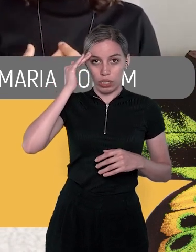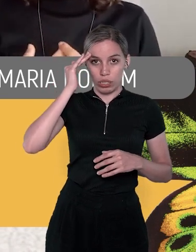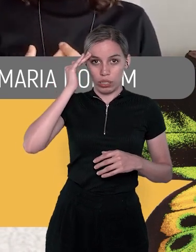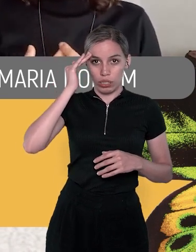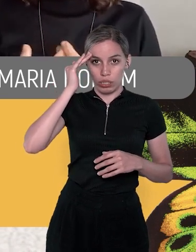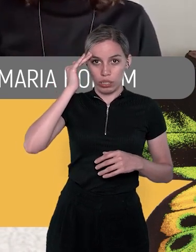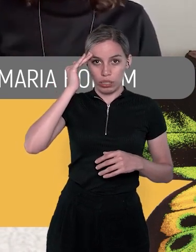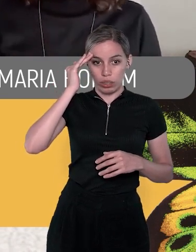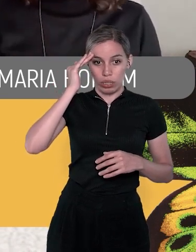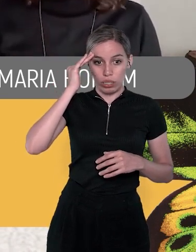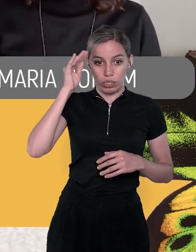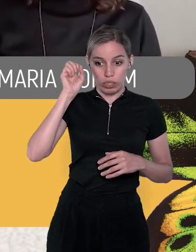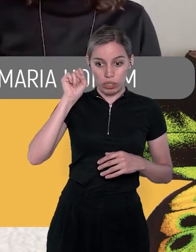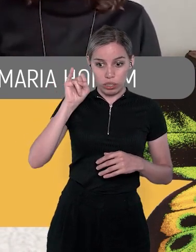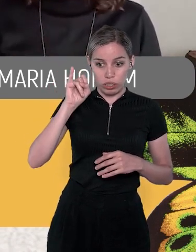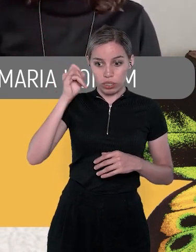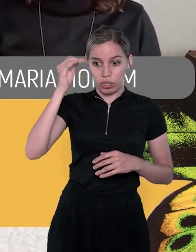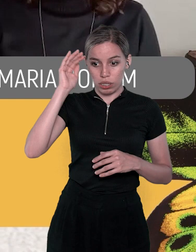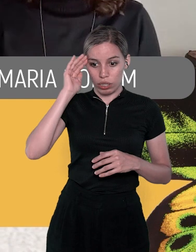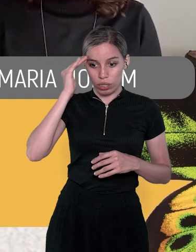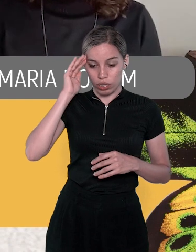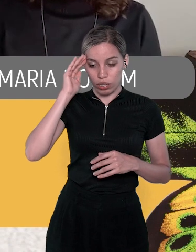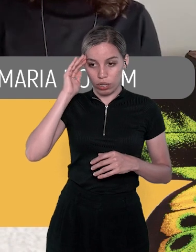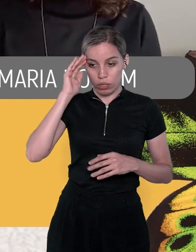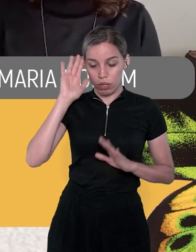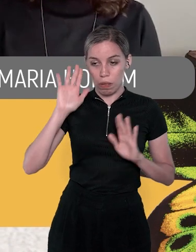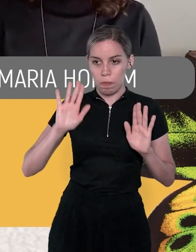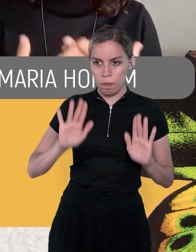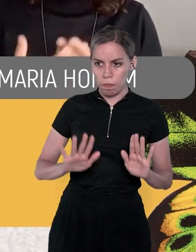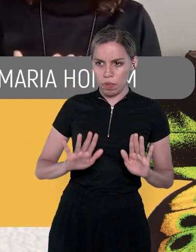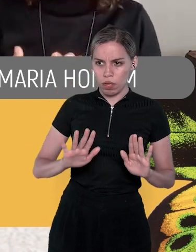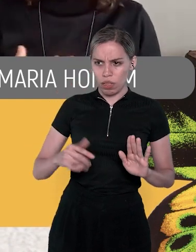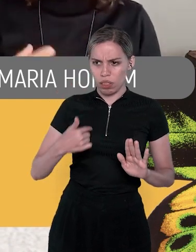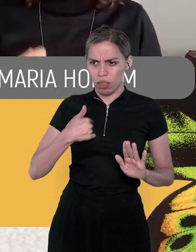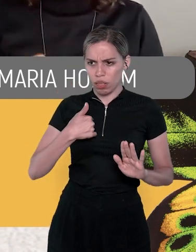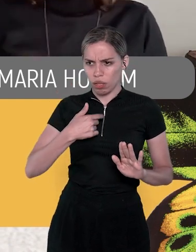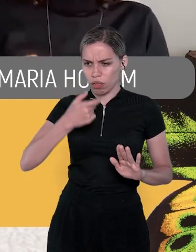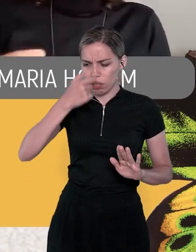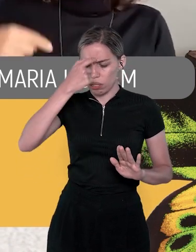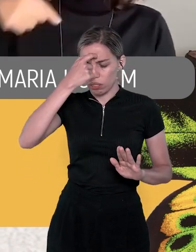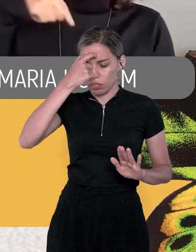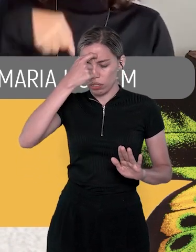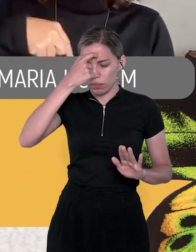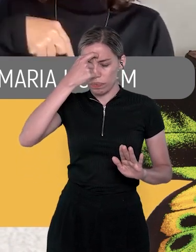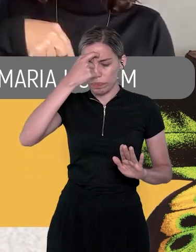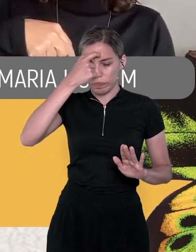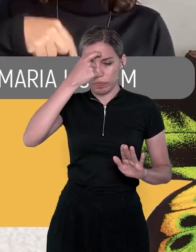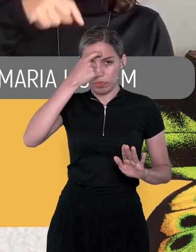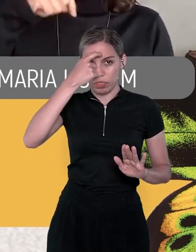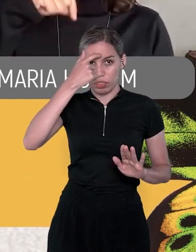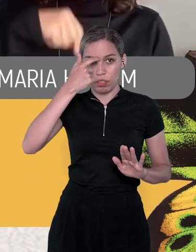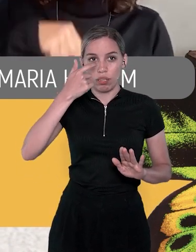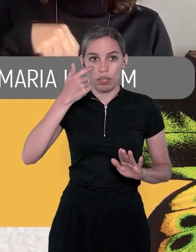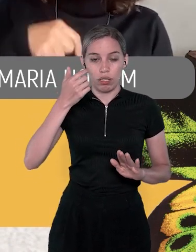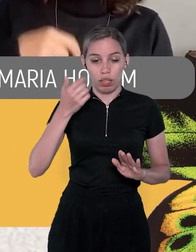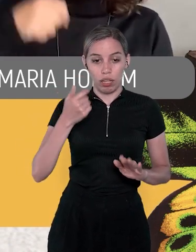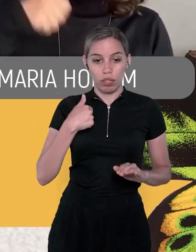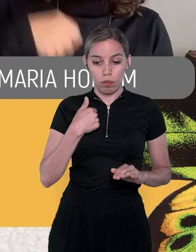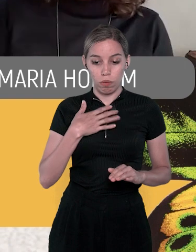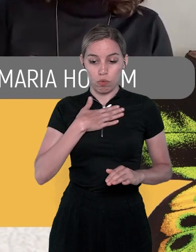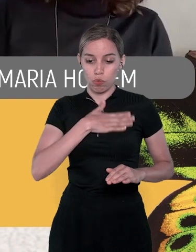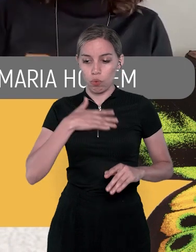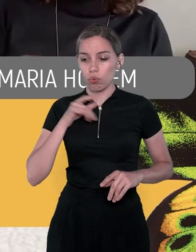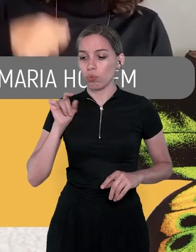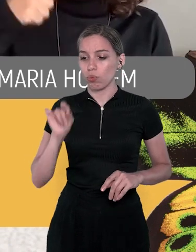embate ético em algum momento, porque você vai realmente ter consciência do teu sintoma,